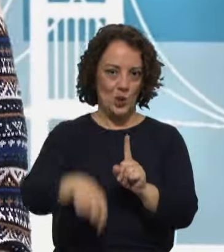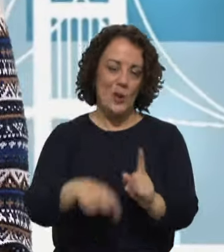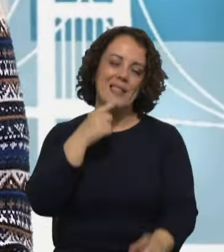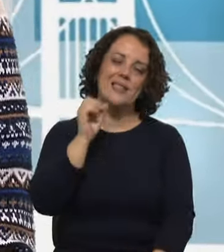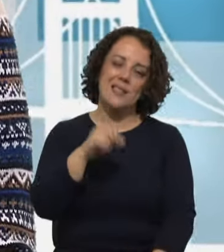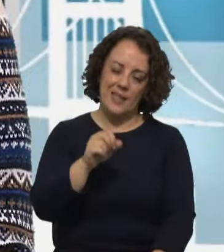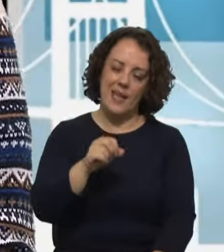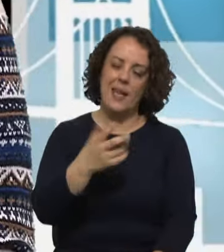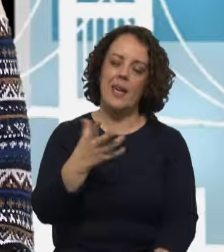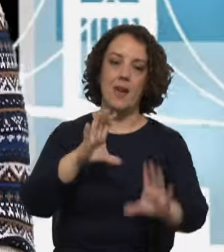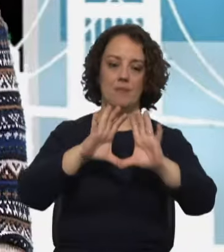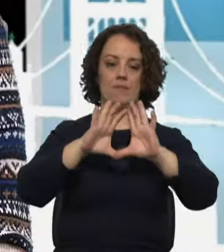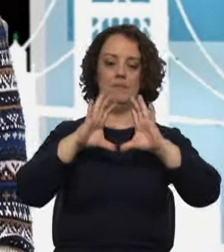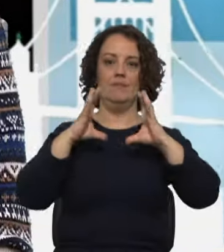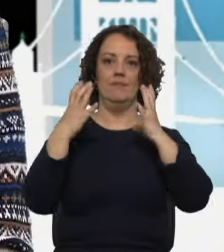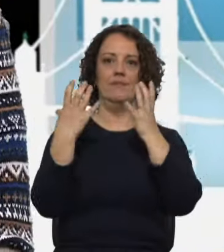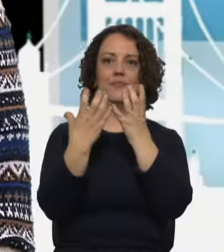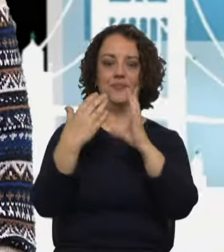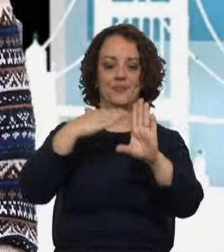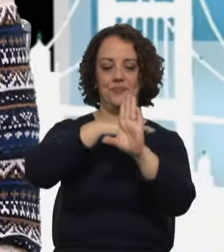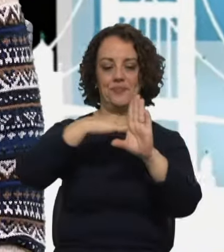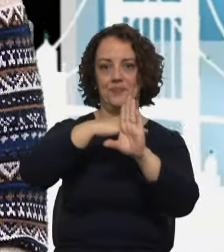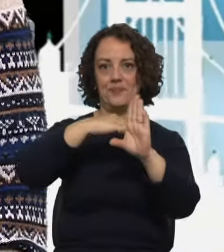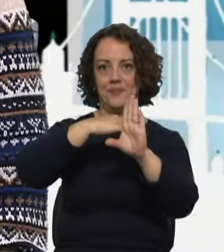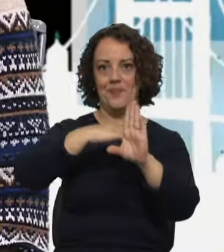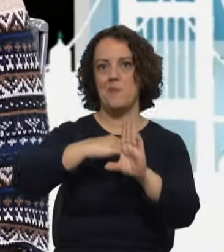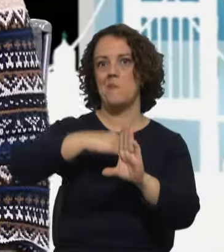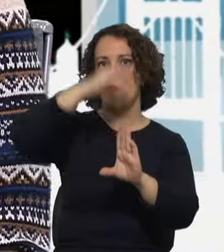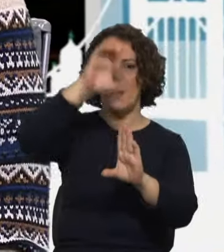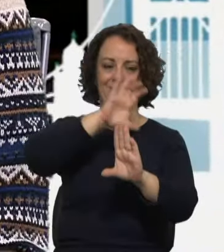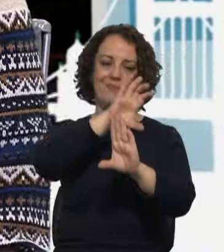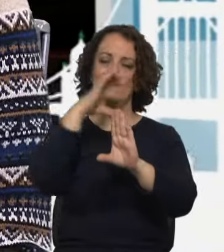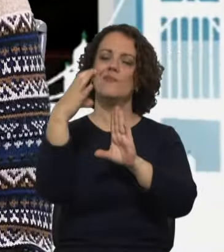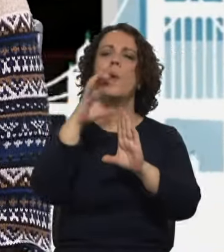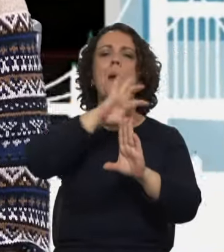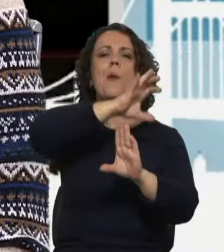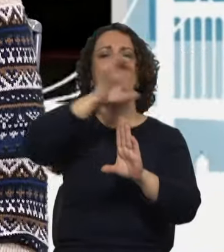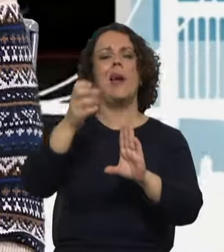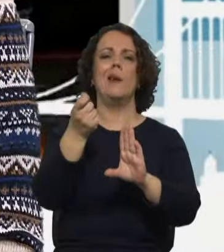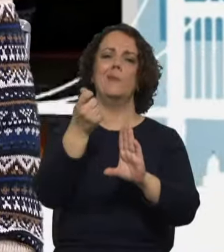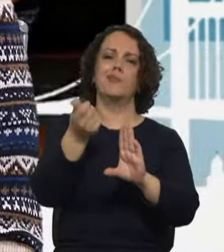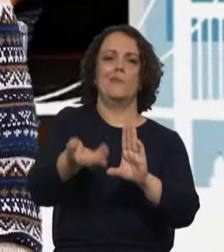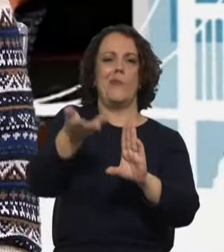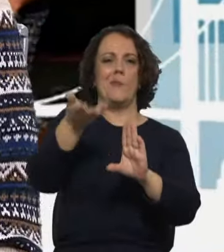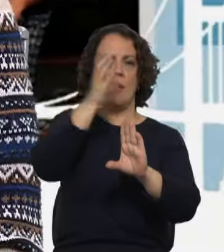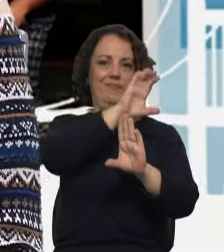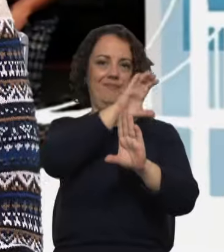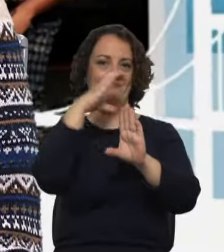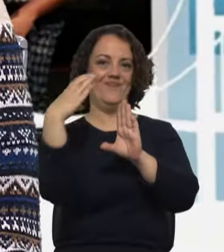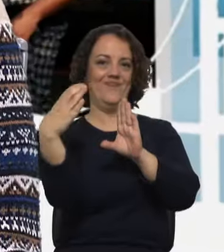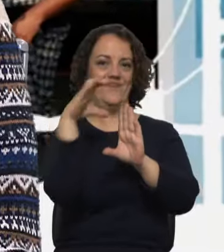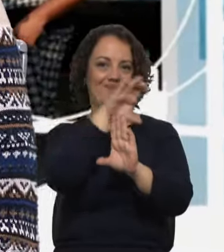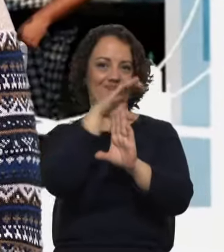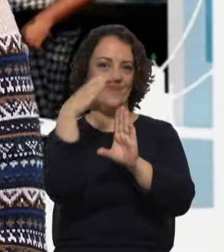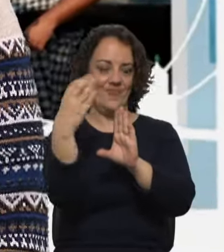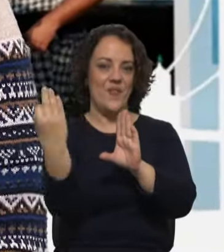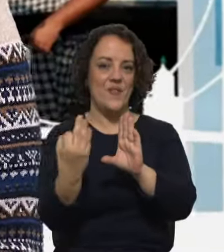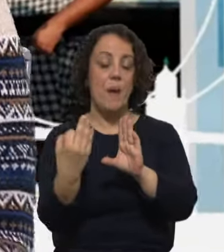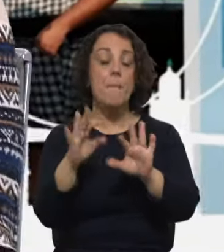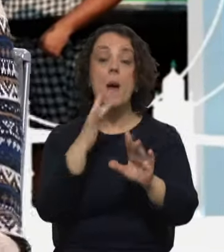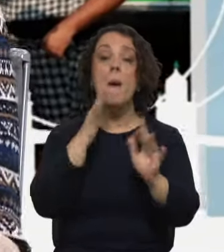hemisfério norte não é onde estão os países com maior capd capacidade financeira eh de facto a maioria das